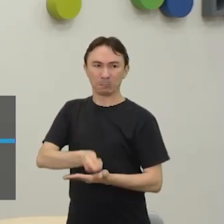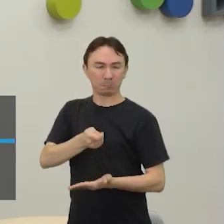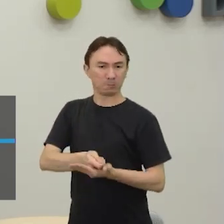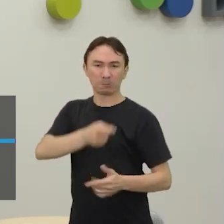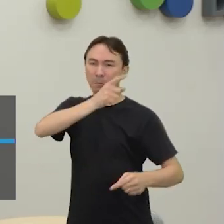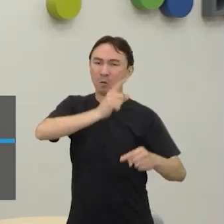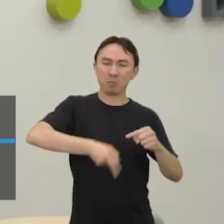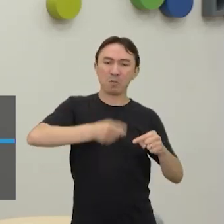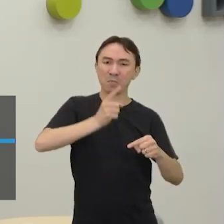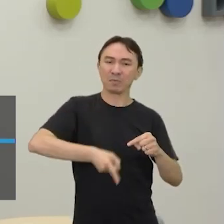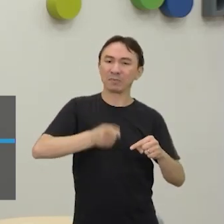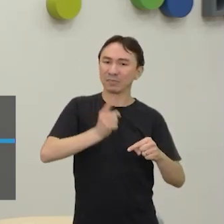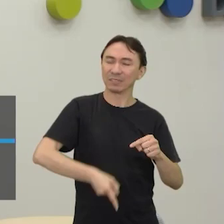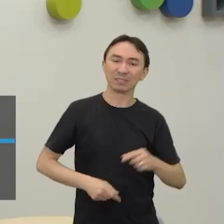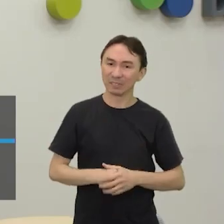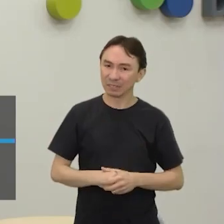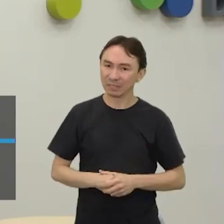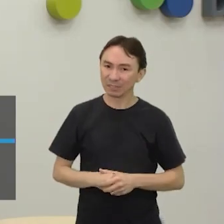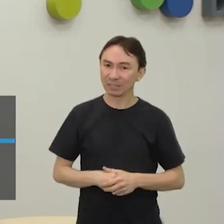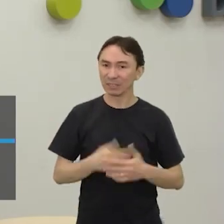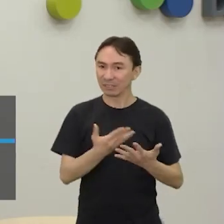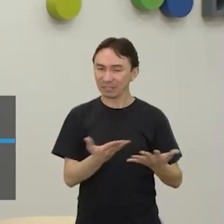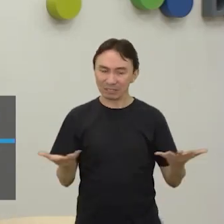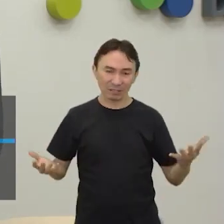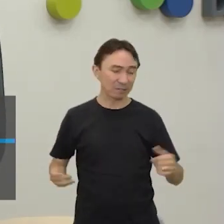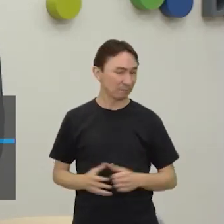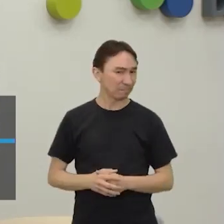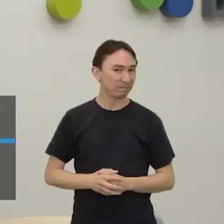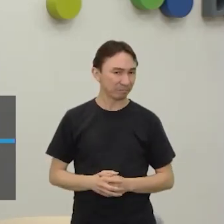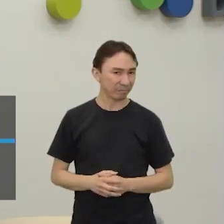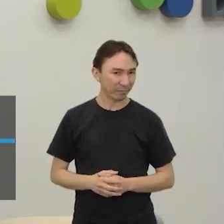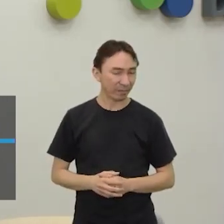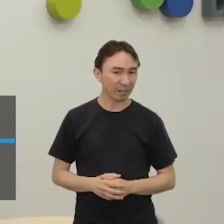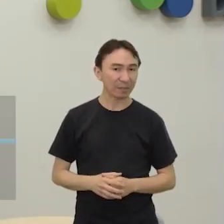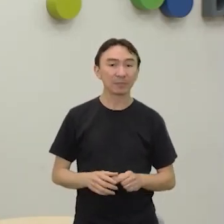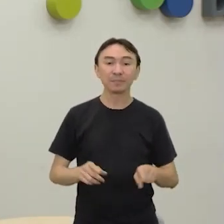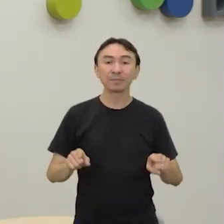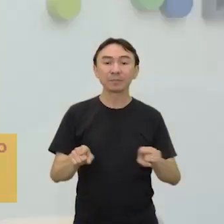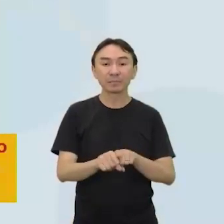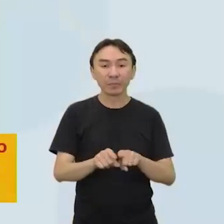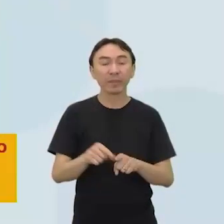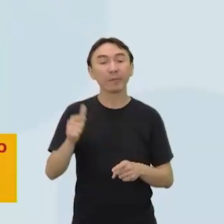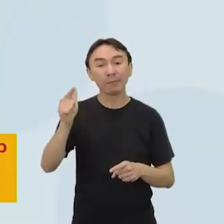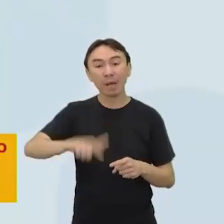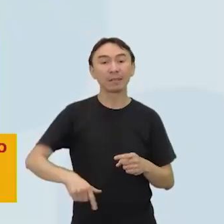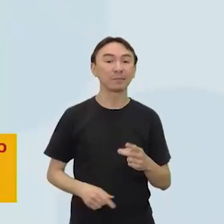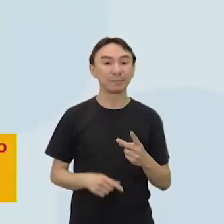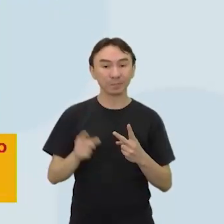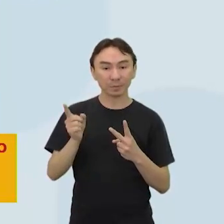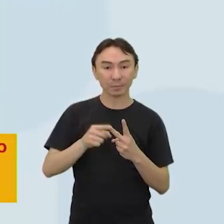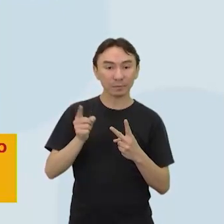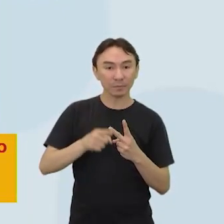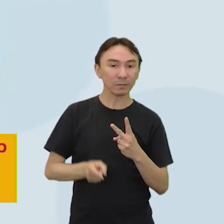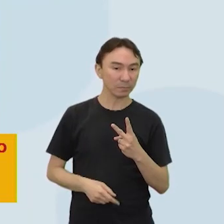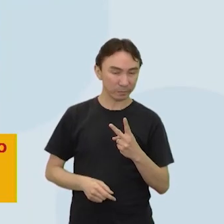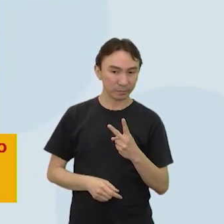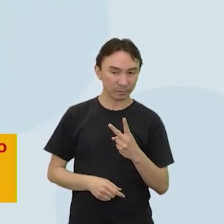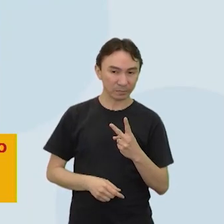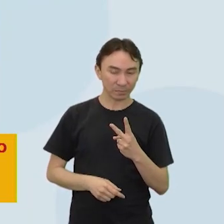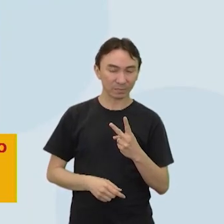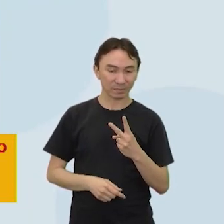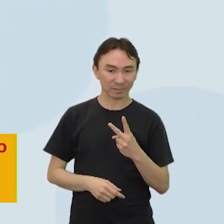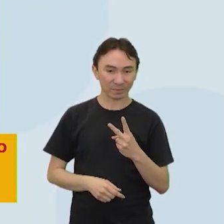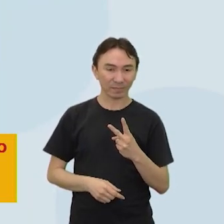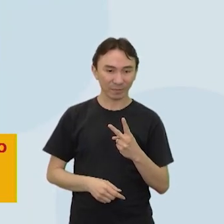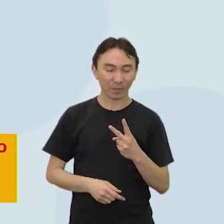porque ele não consegue conviver com a tolerância. Um segundo aspecto aqui é a quebra da autonomia do